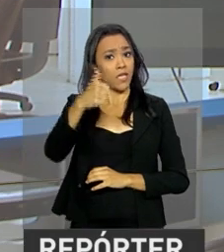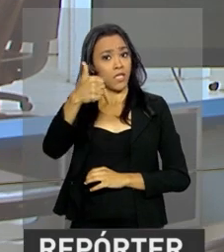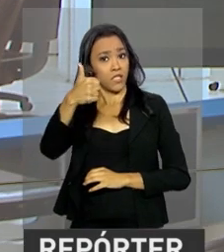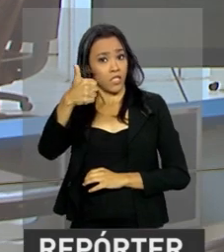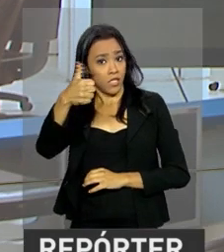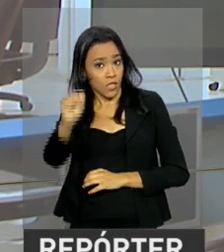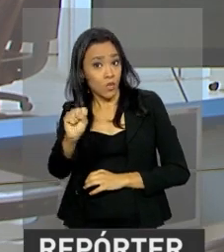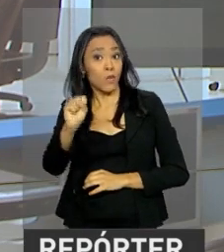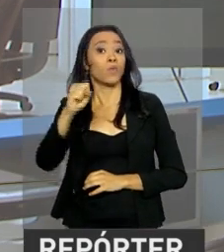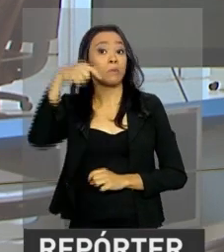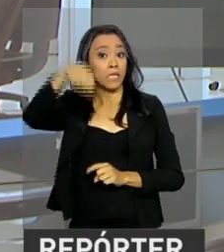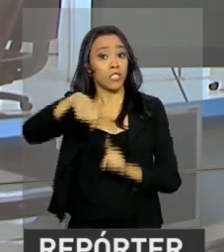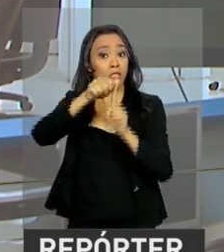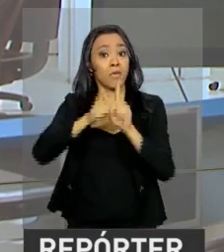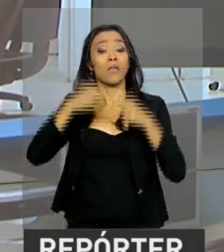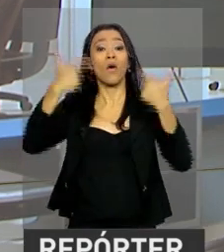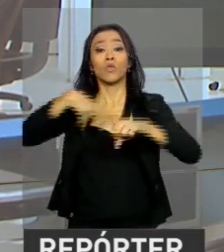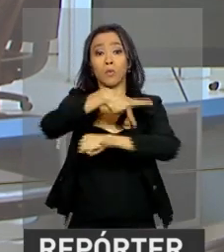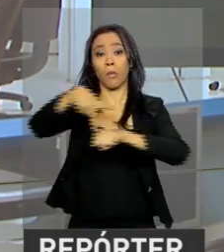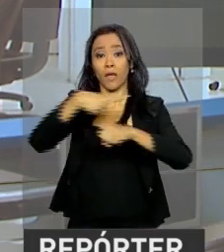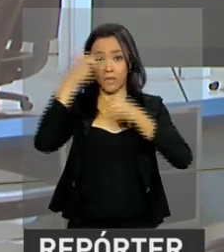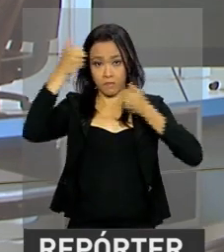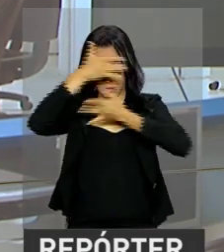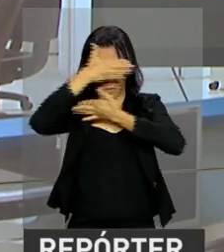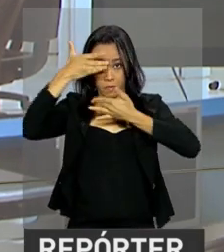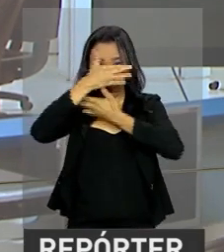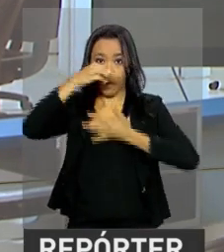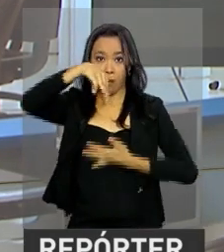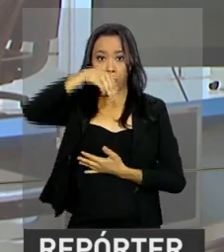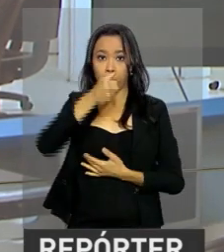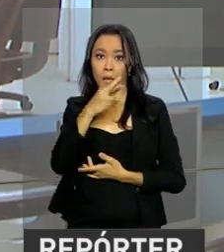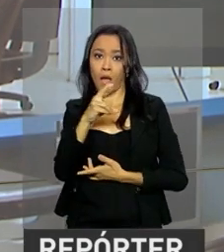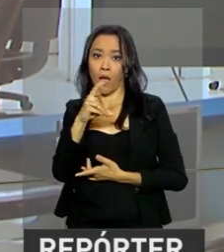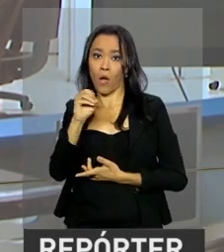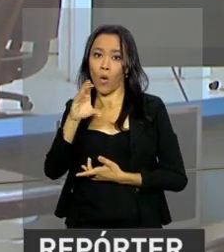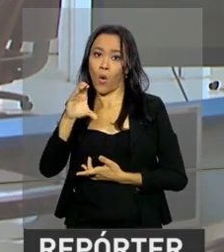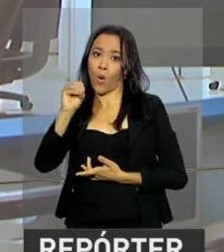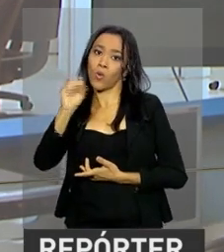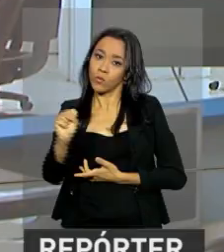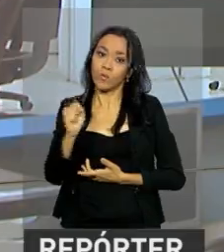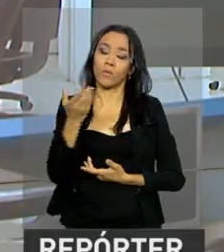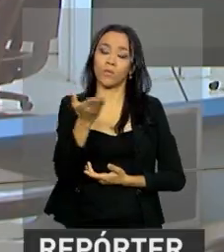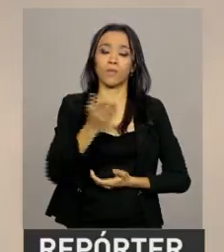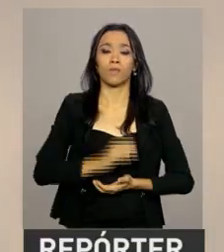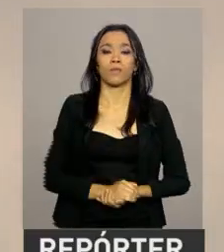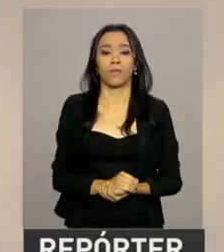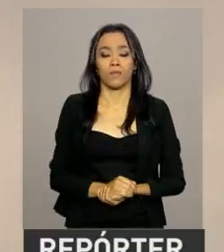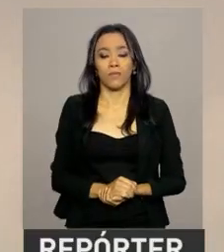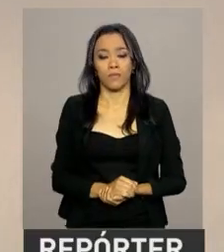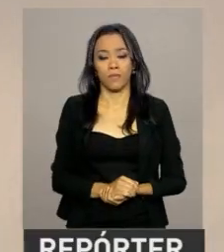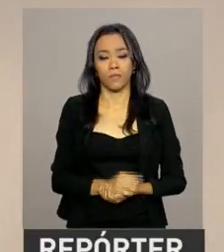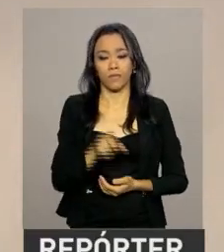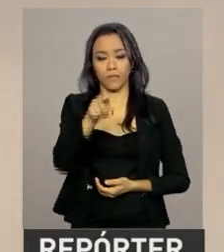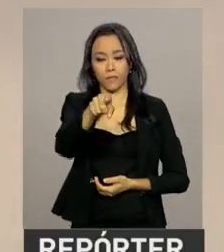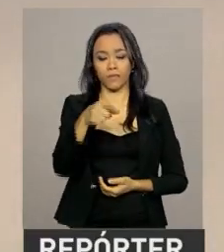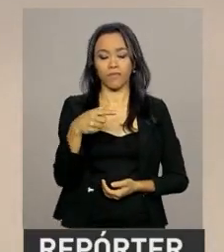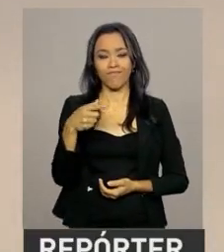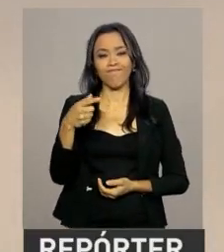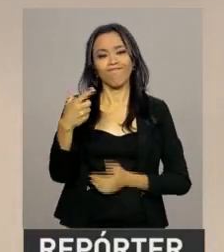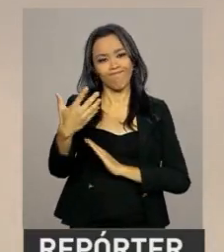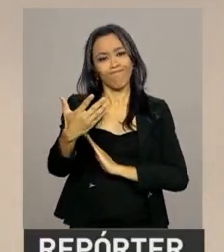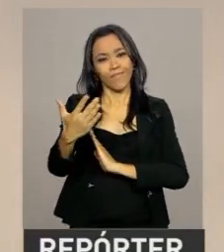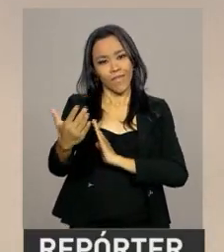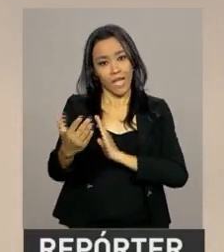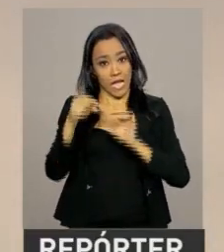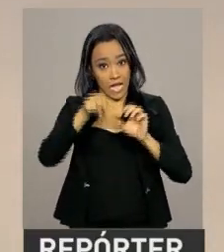no Marrocos. Nessa edição do encontro, será regulamentado o Acordo de Paris. Uma das grandes contribuições